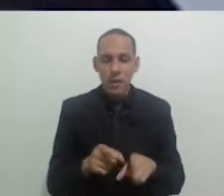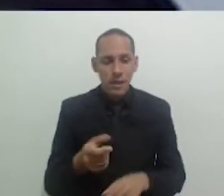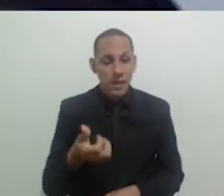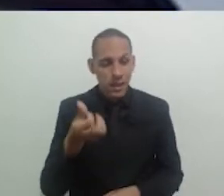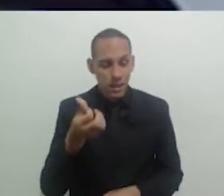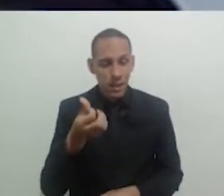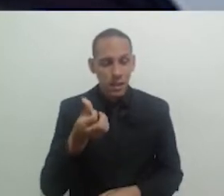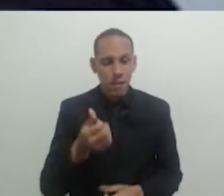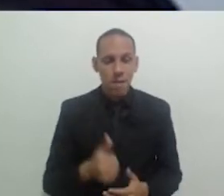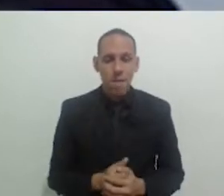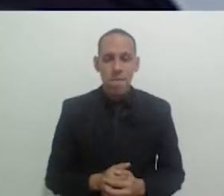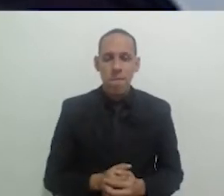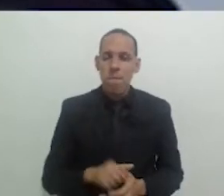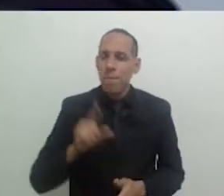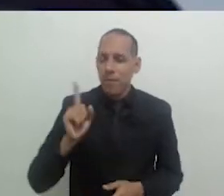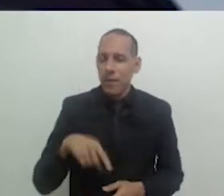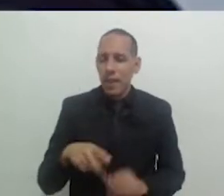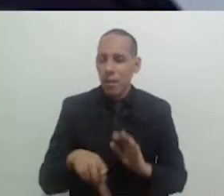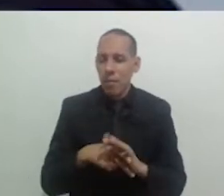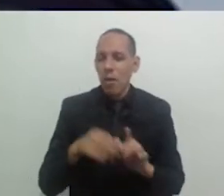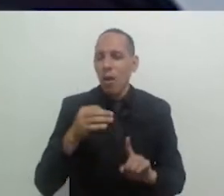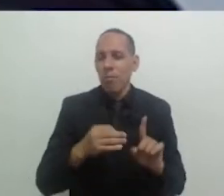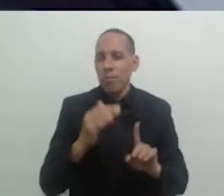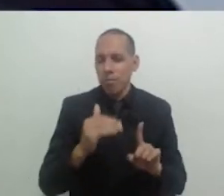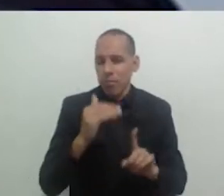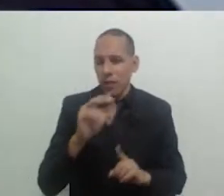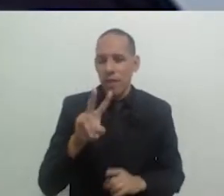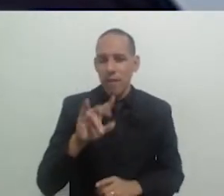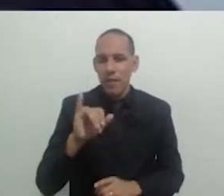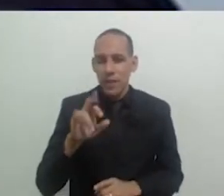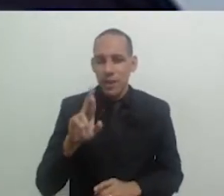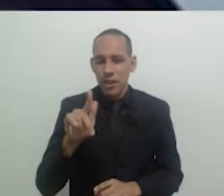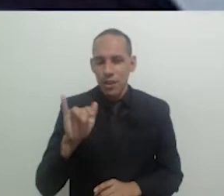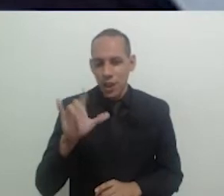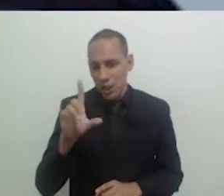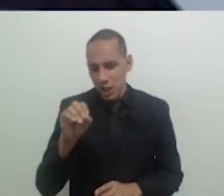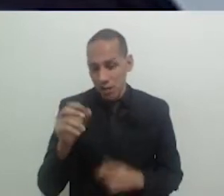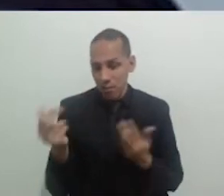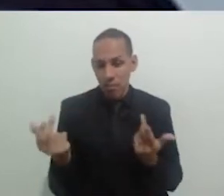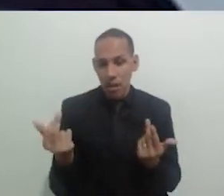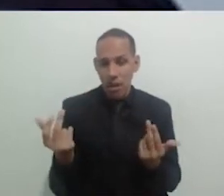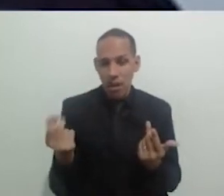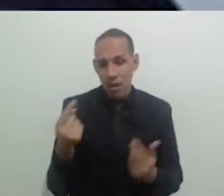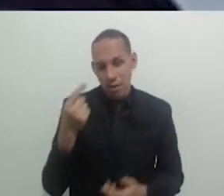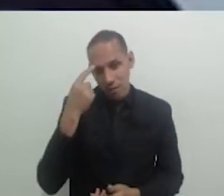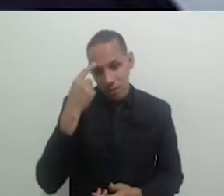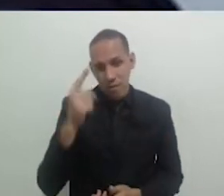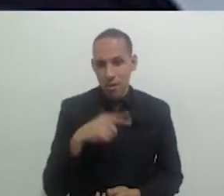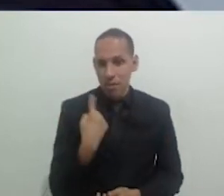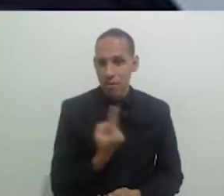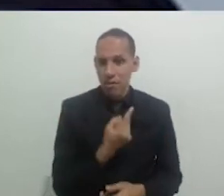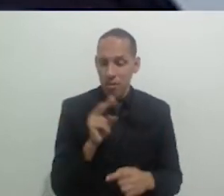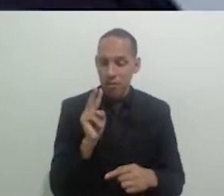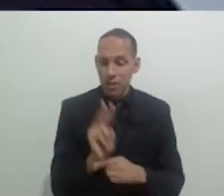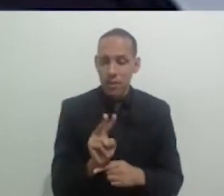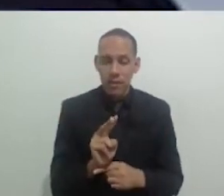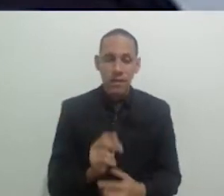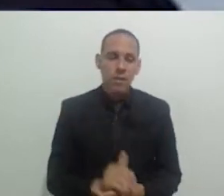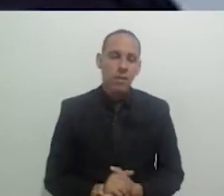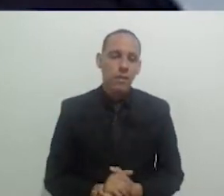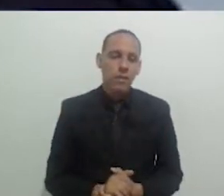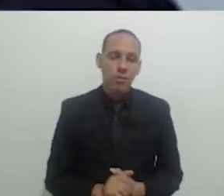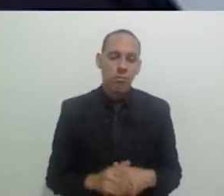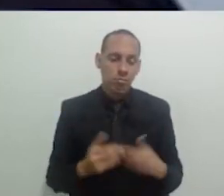é do desembargador Virgílio, que tem a mesma posição... Não é a mesma tese que a gente defende. Eu gostaria de,